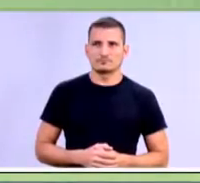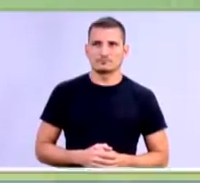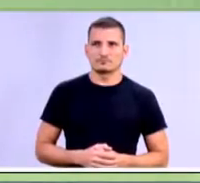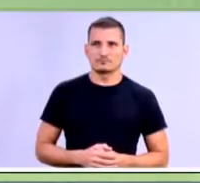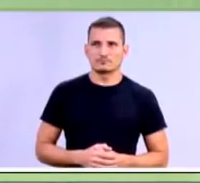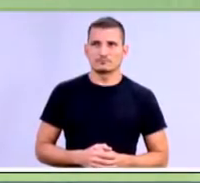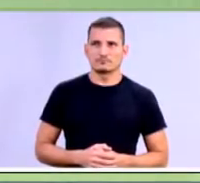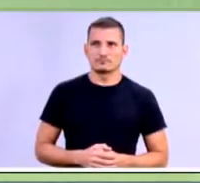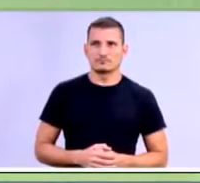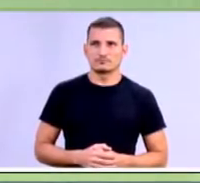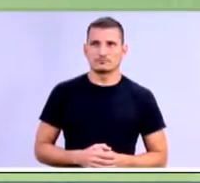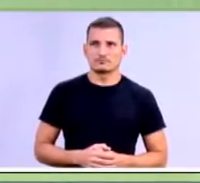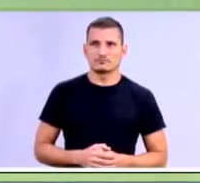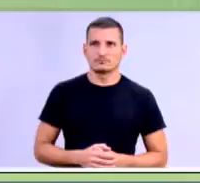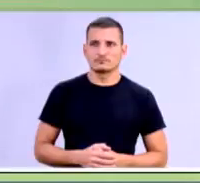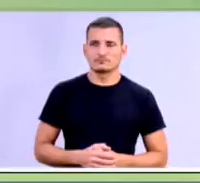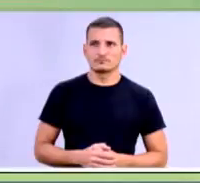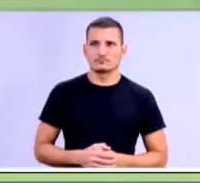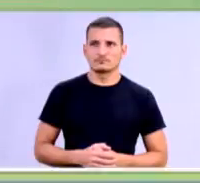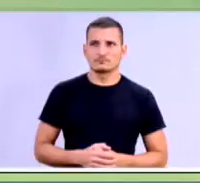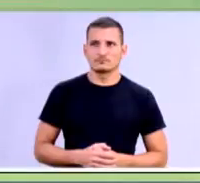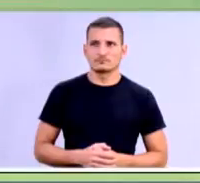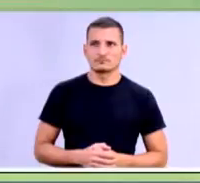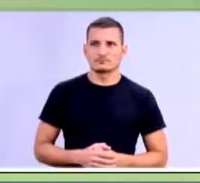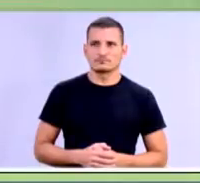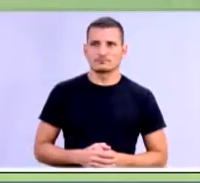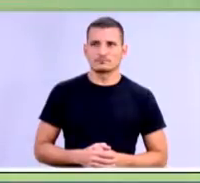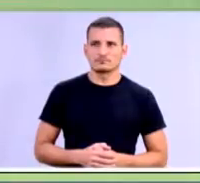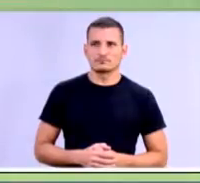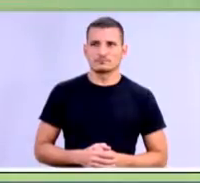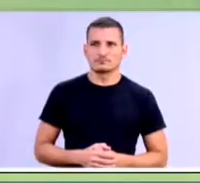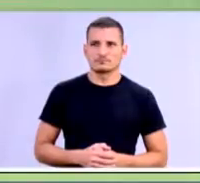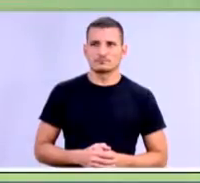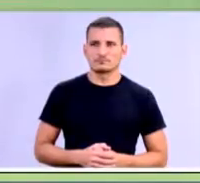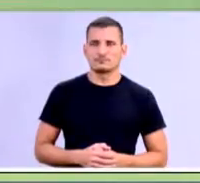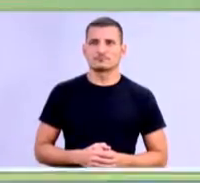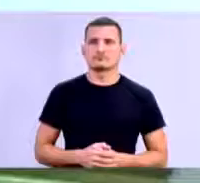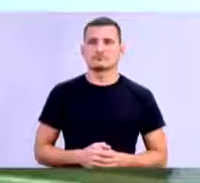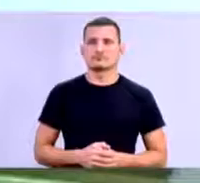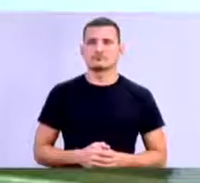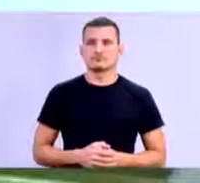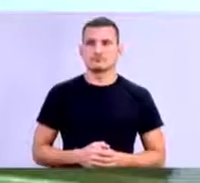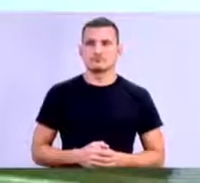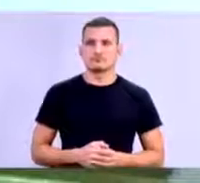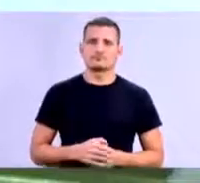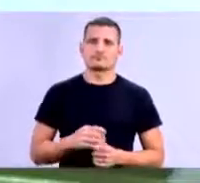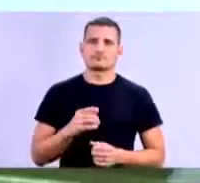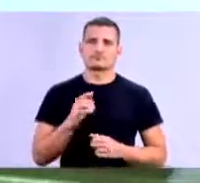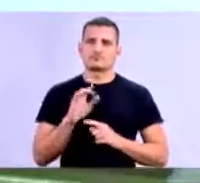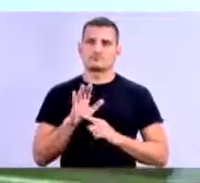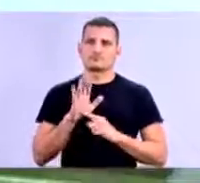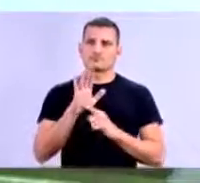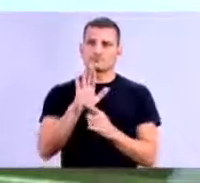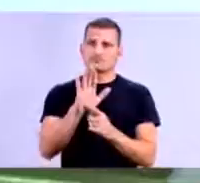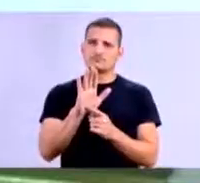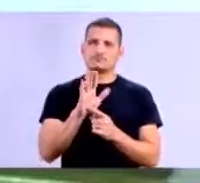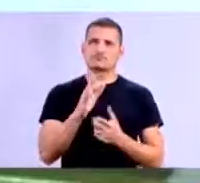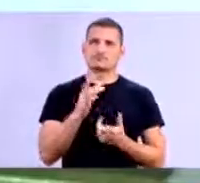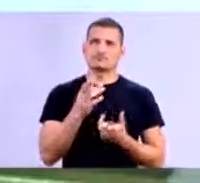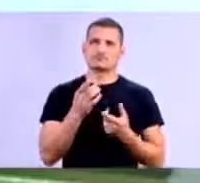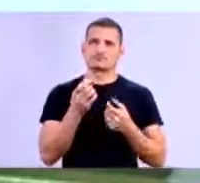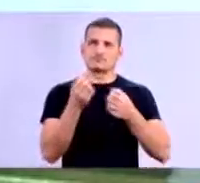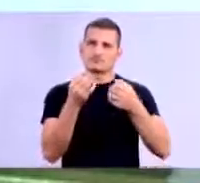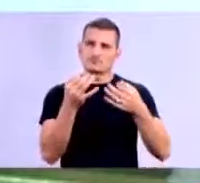se você vai falar sobre um pintor, se você vai falar sobre um evento, você vai apenas apresentar,